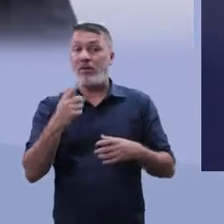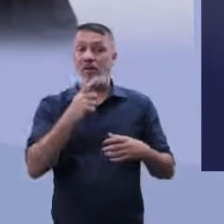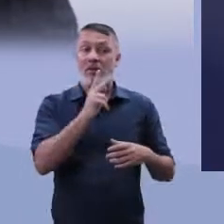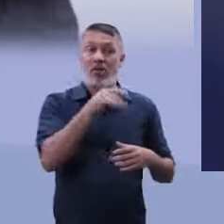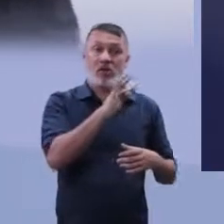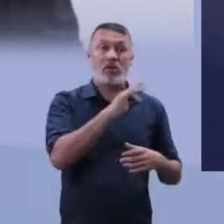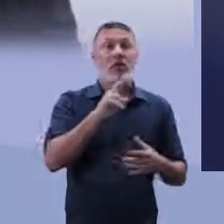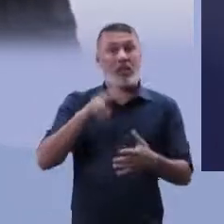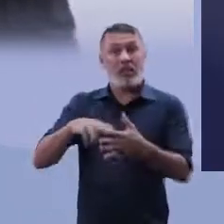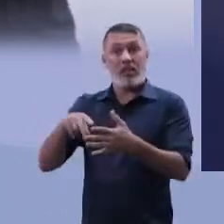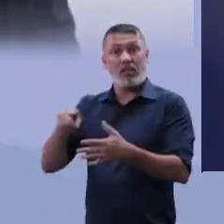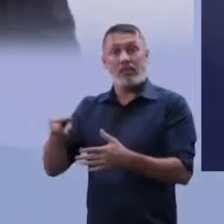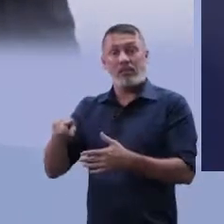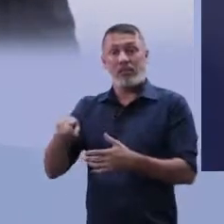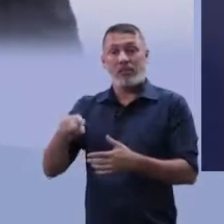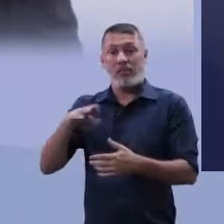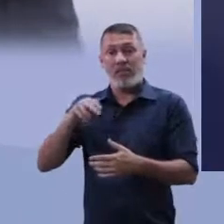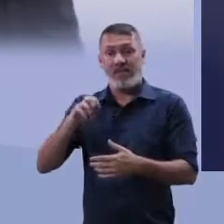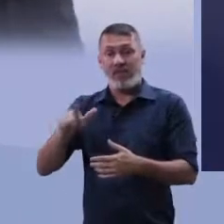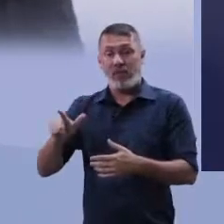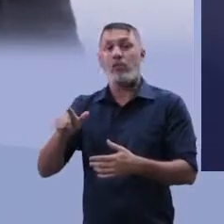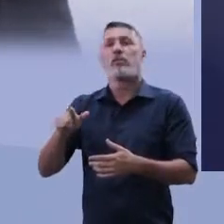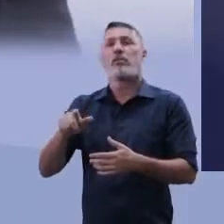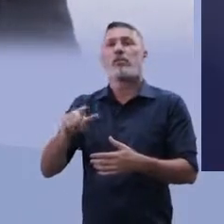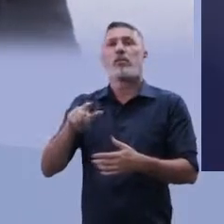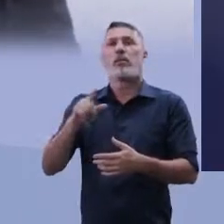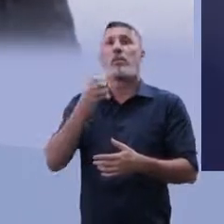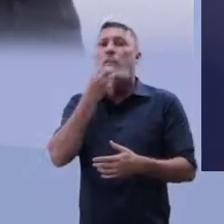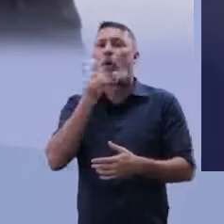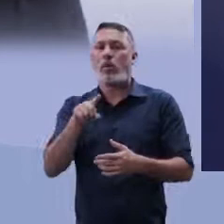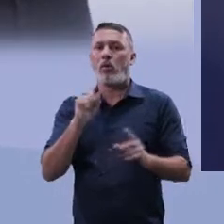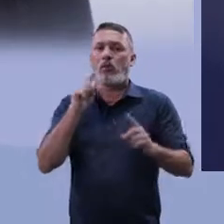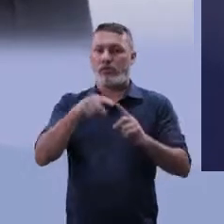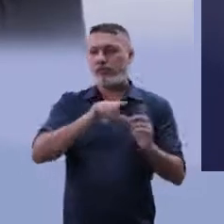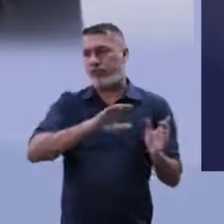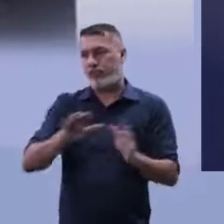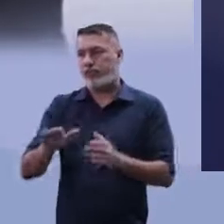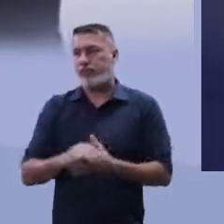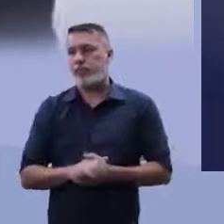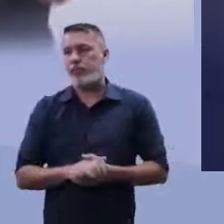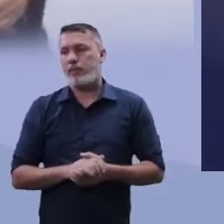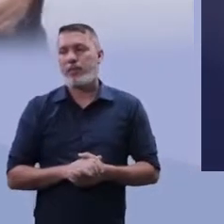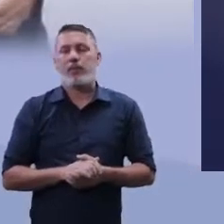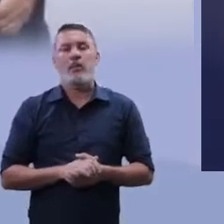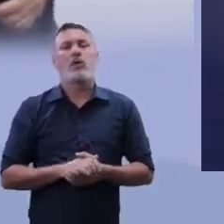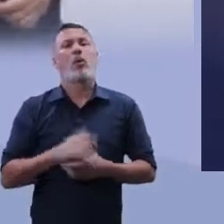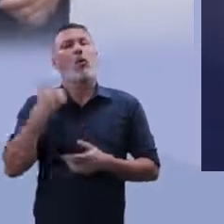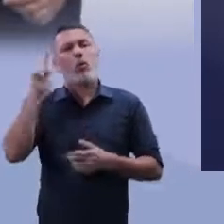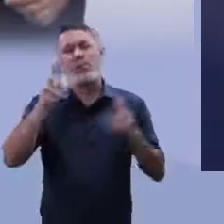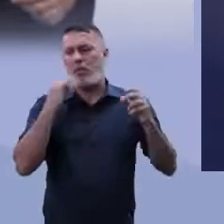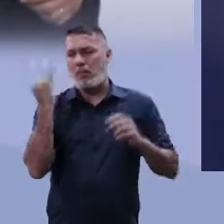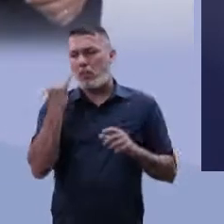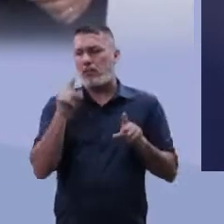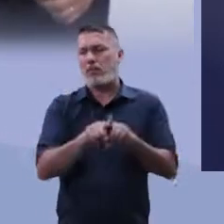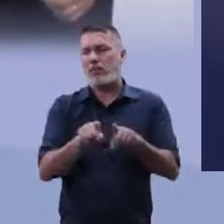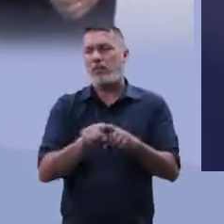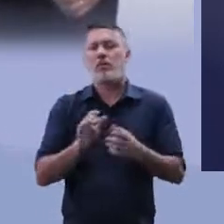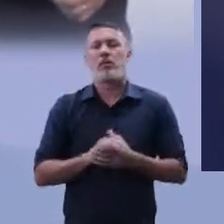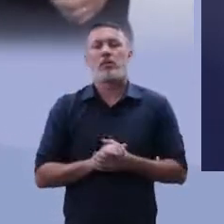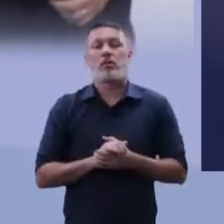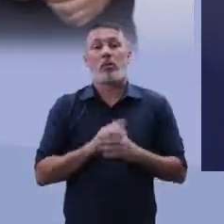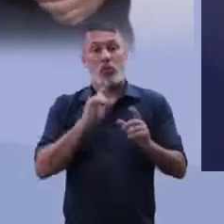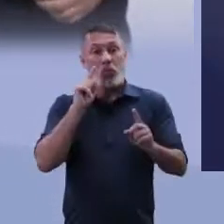boas em si e não visando um bem maior no final. Outra questão